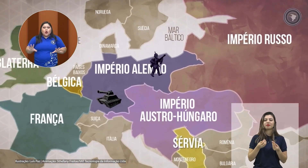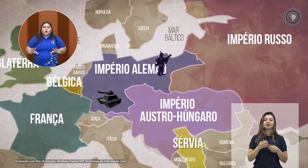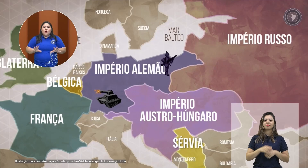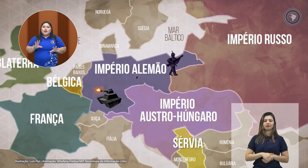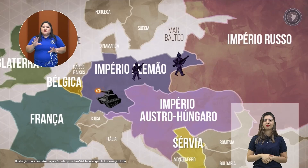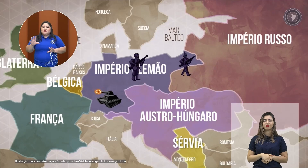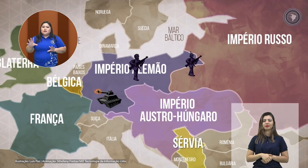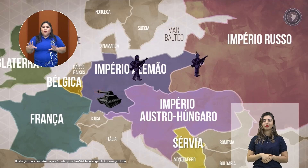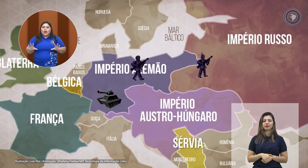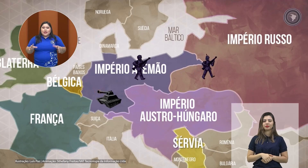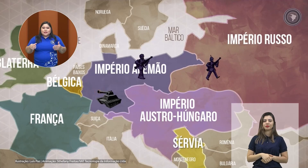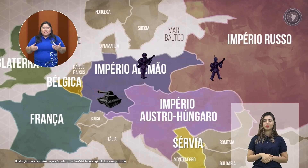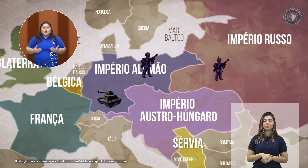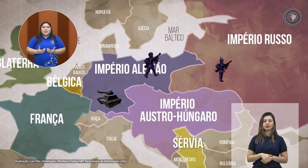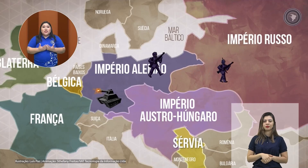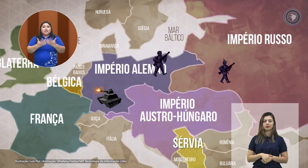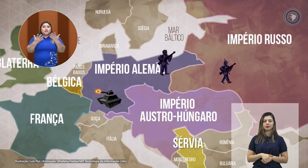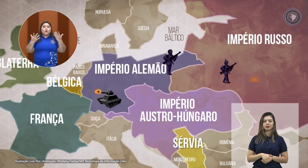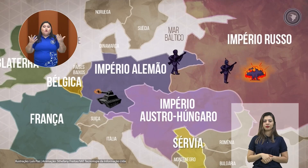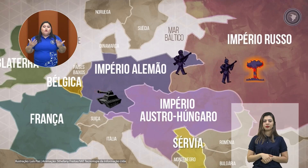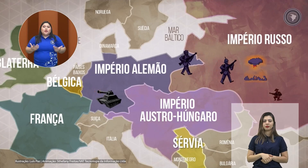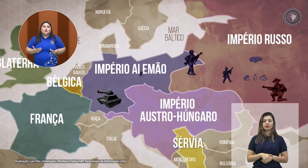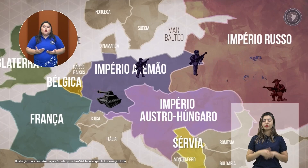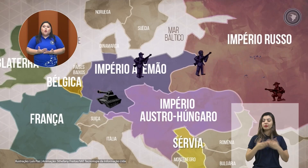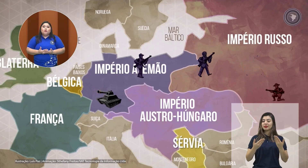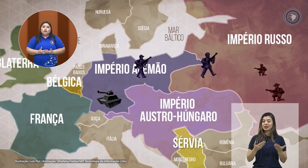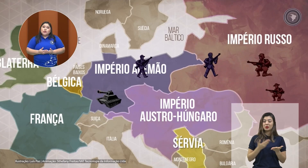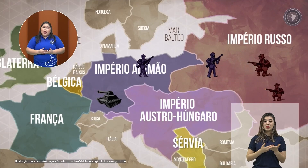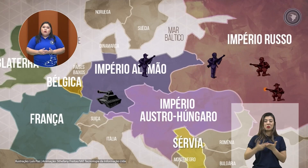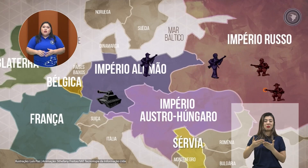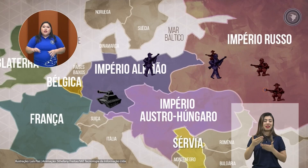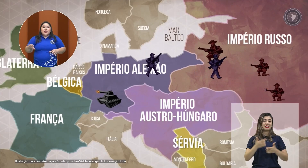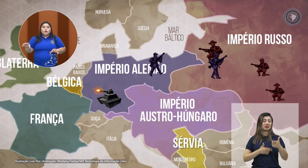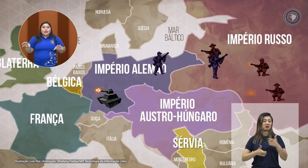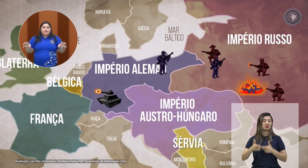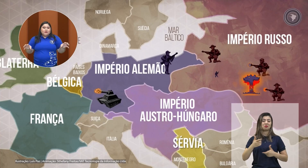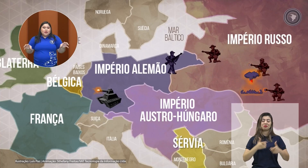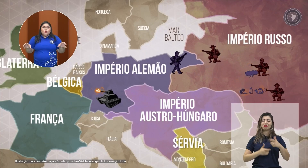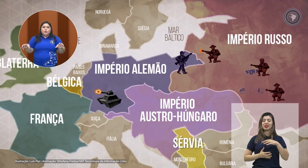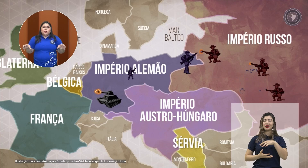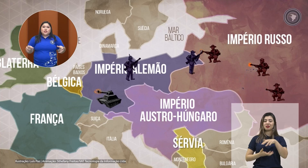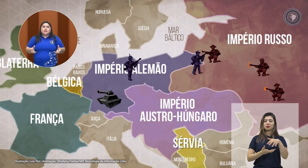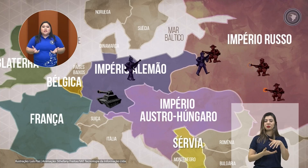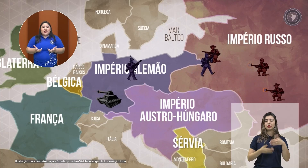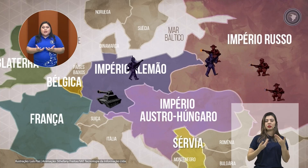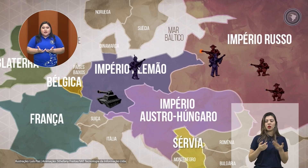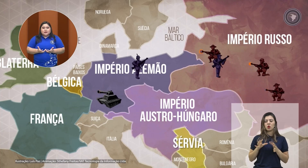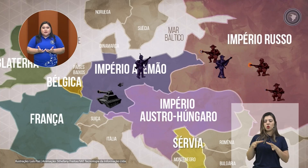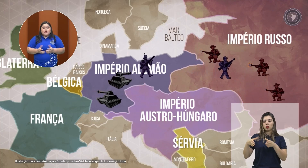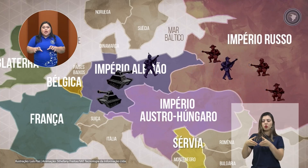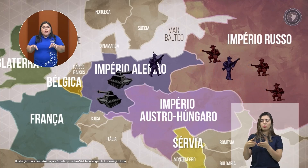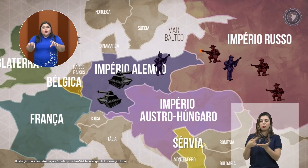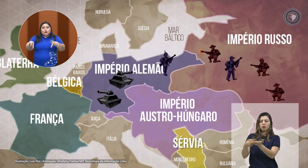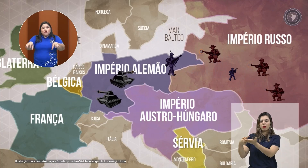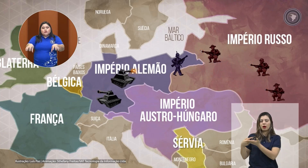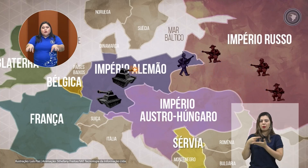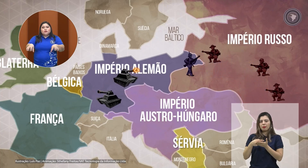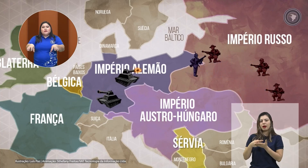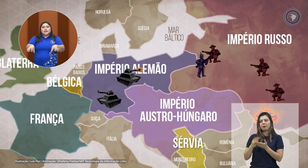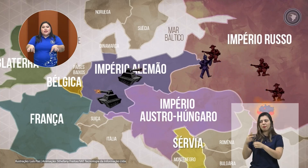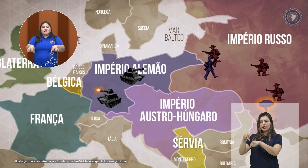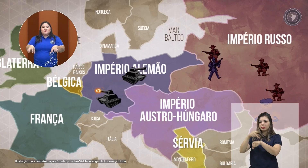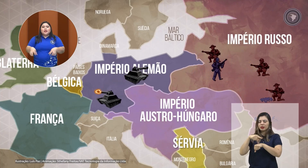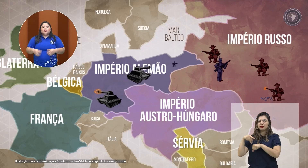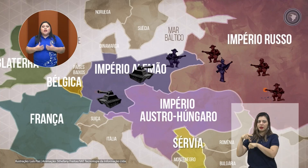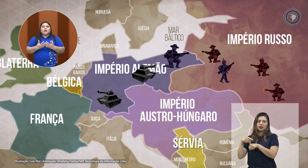o território, começando então aí exatamente este conflito então mundial. Eu defendo a política de alianças. Então nós